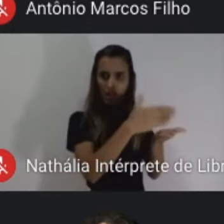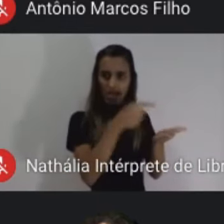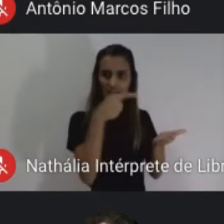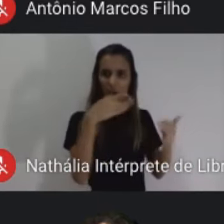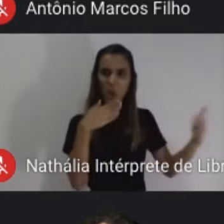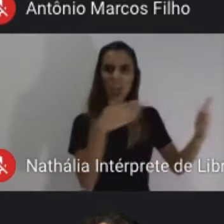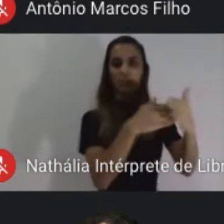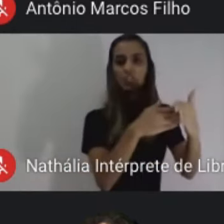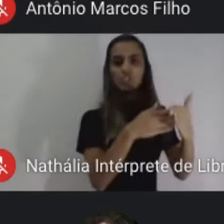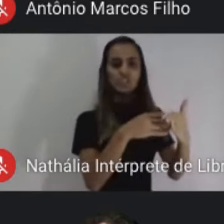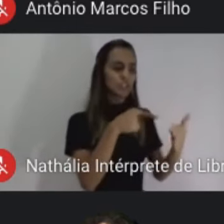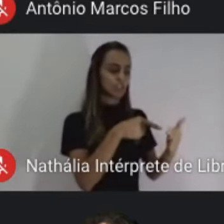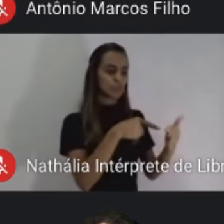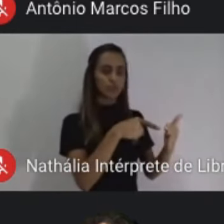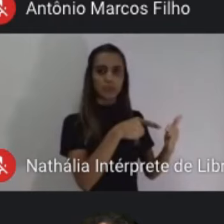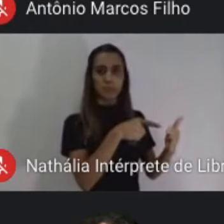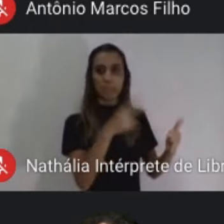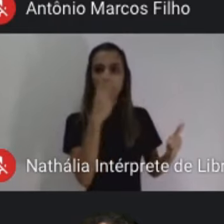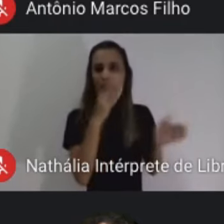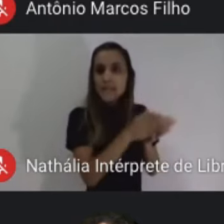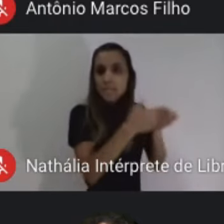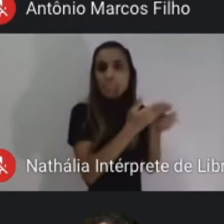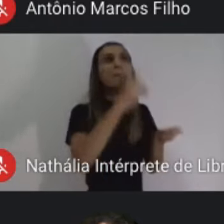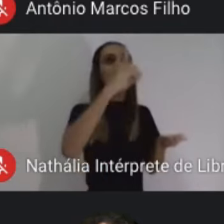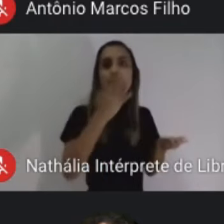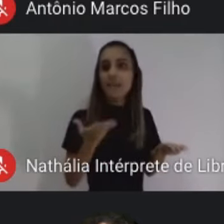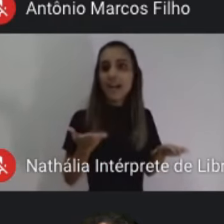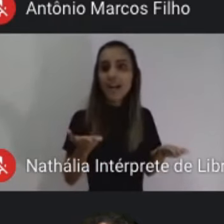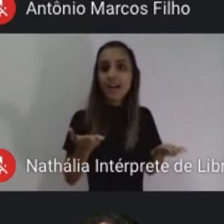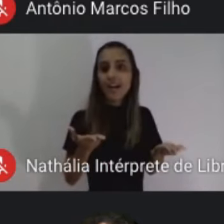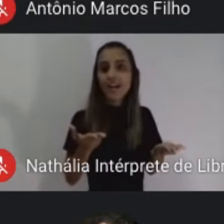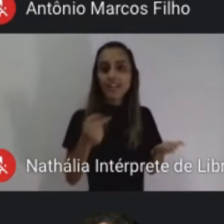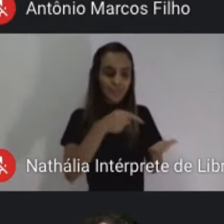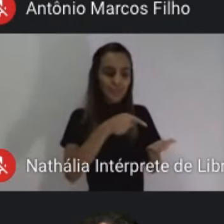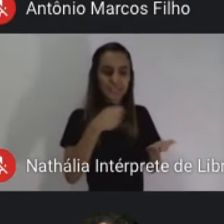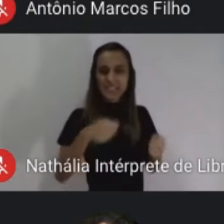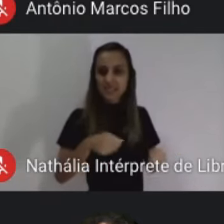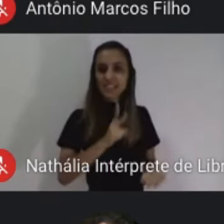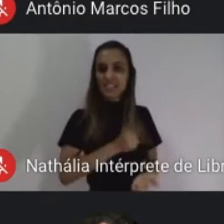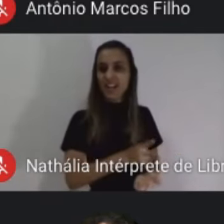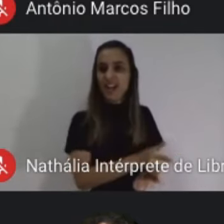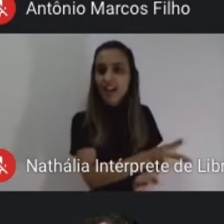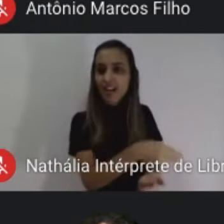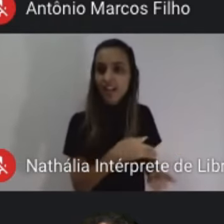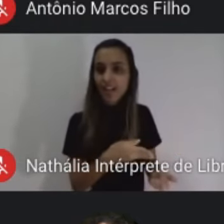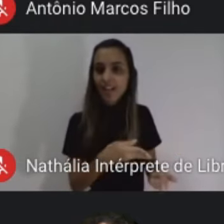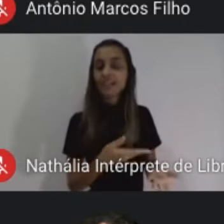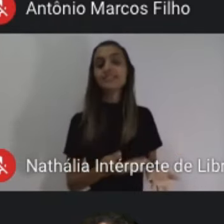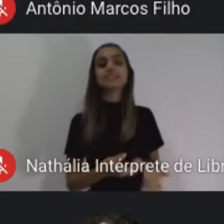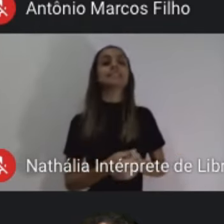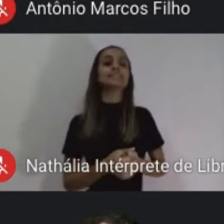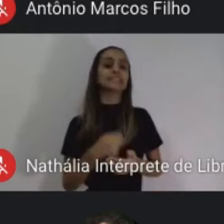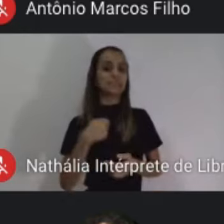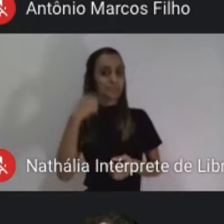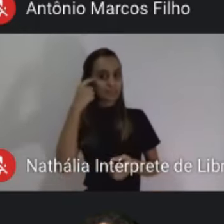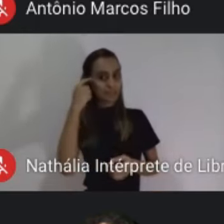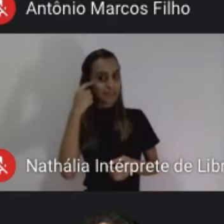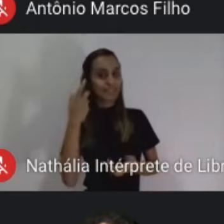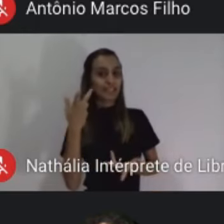político. Tá? Então, é nesse sentido que a roda gira. Então, acho que é por isso que eu fiz questão de reforçar